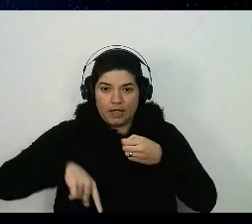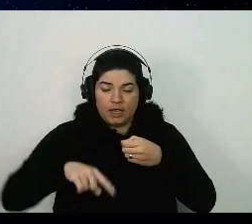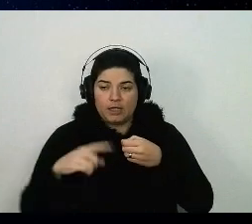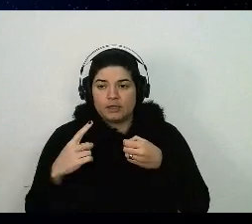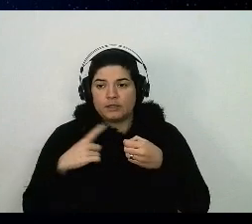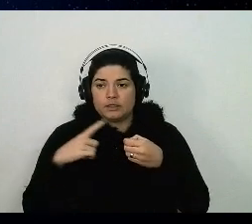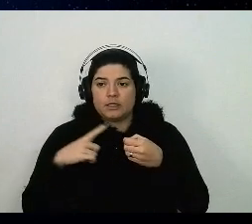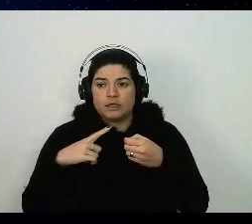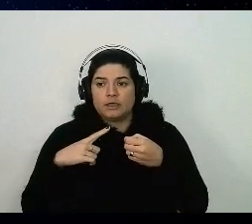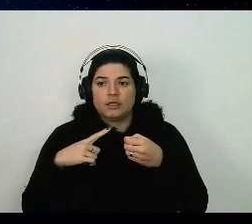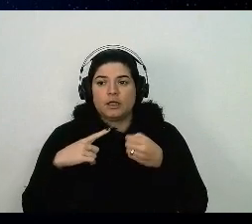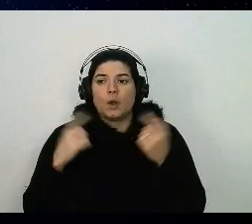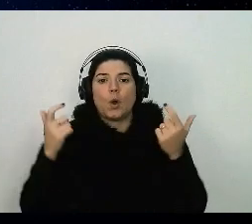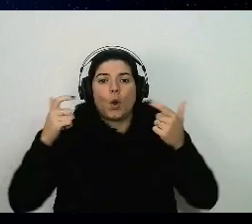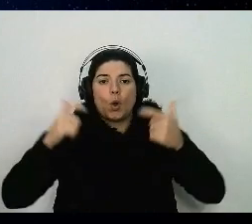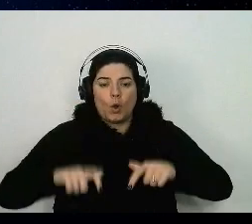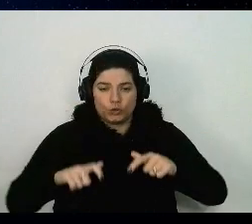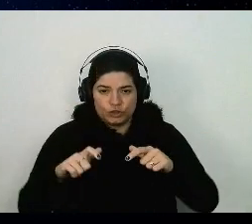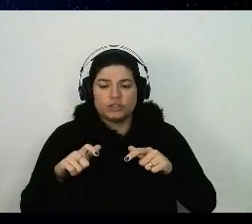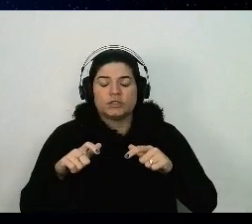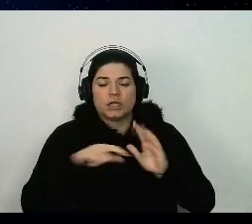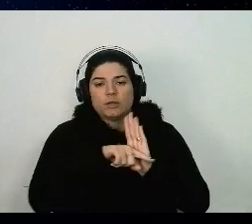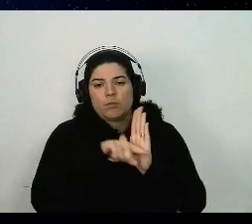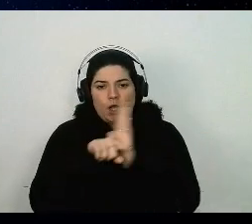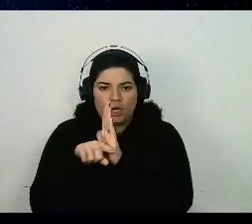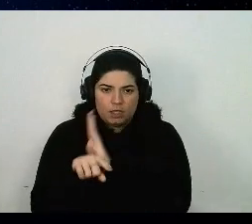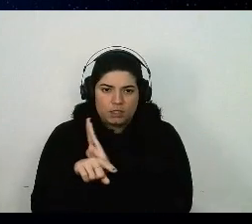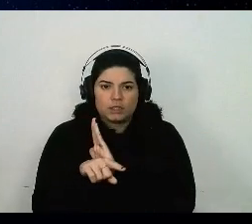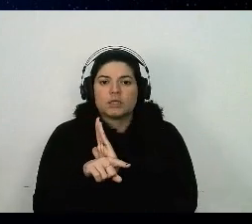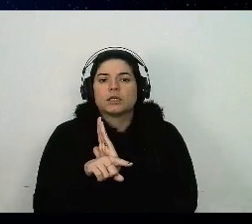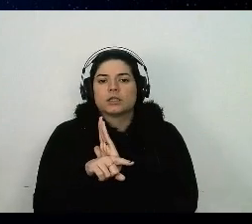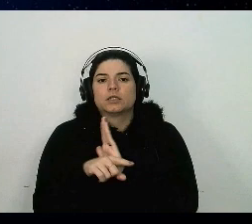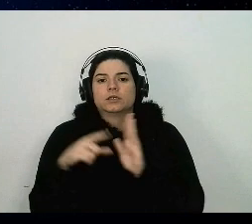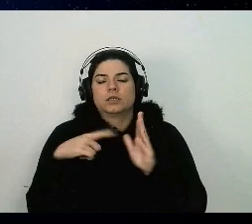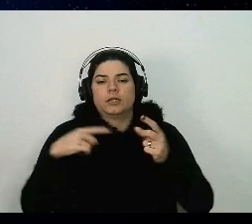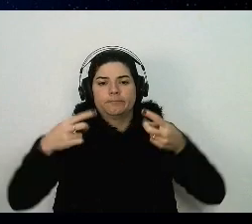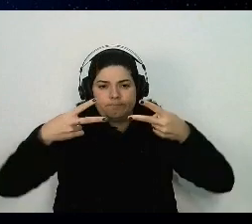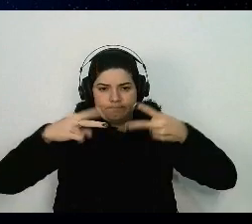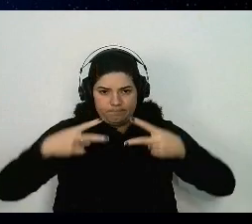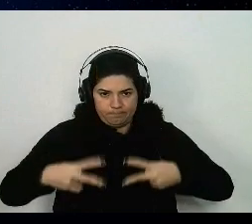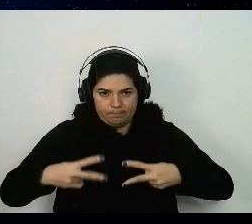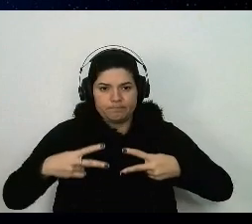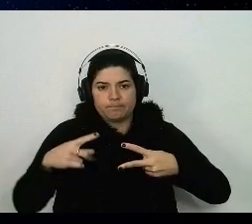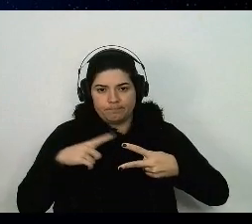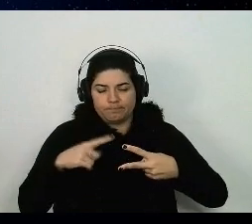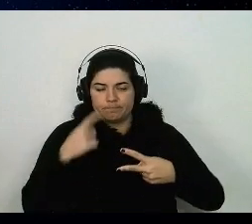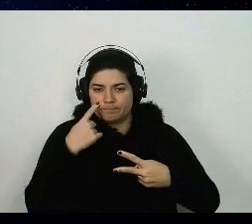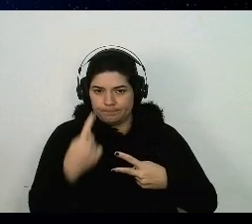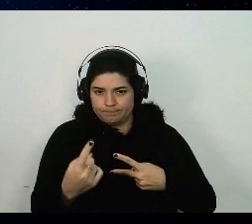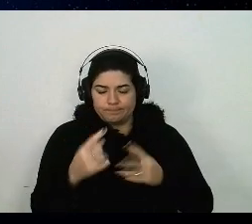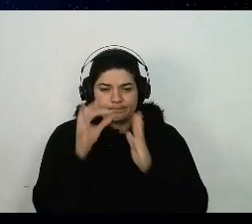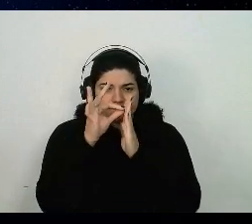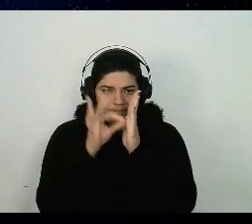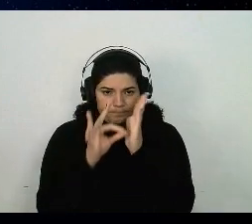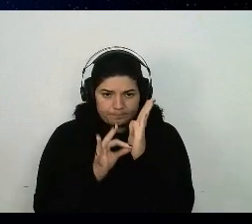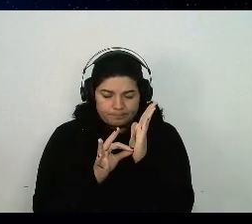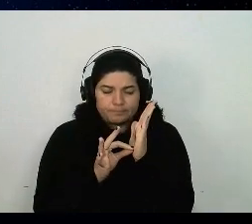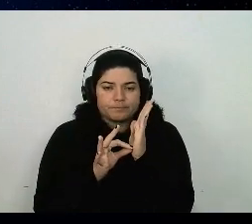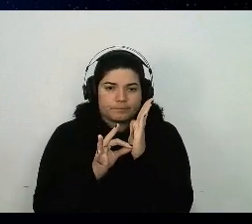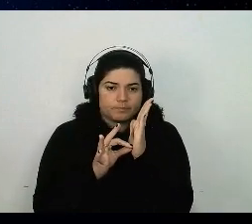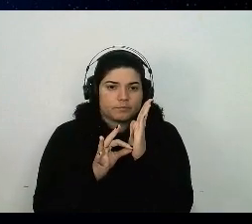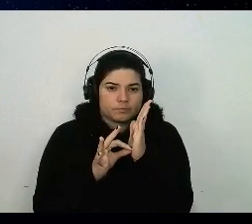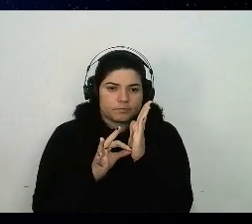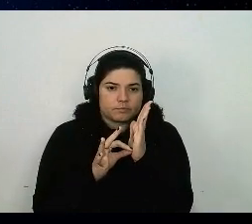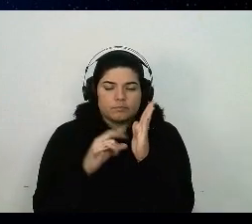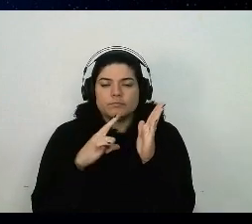para onde o atacante está explorando. Eu fiz o encode dela, né, o URL encode. Aqui embaixo a gente vai ver que tem as